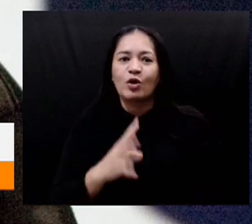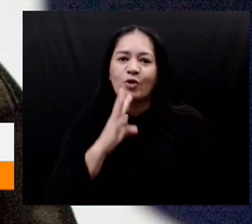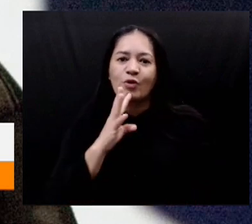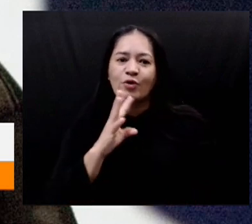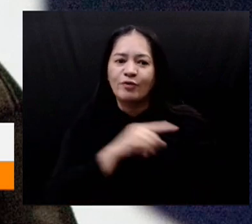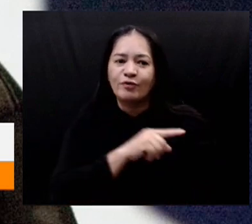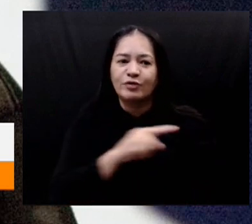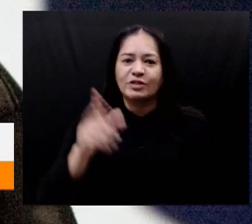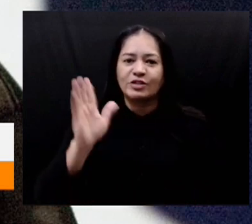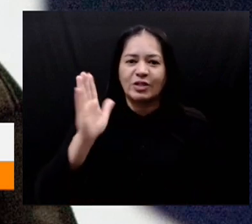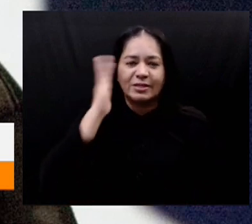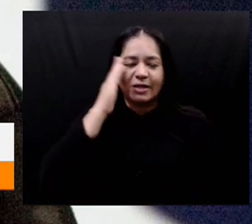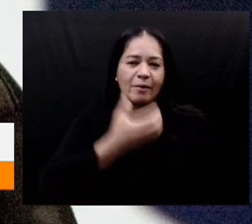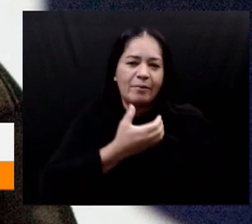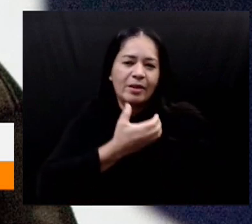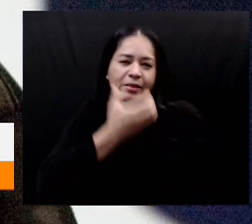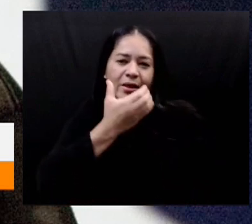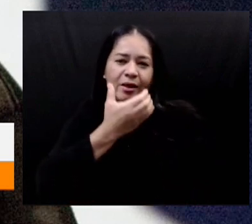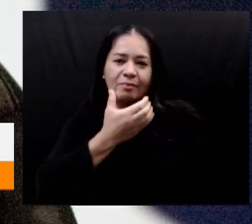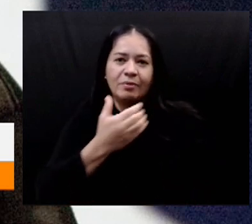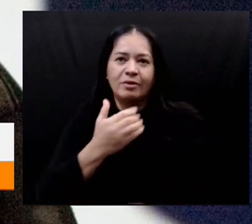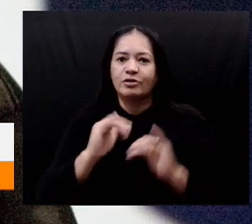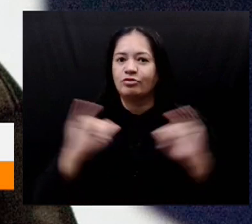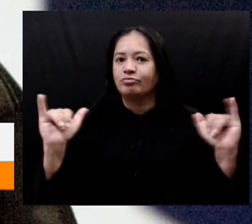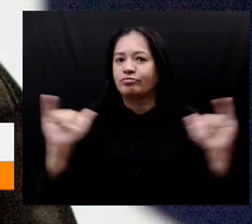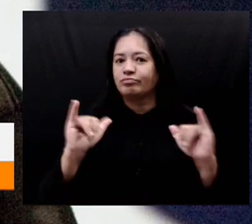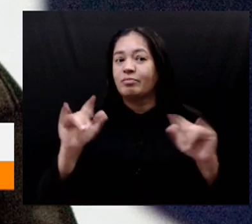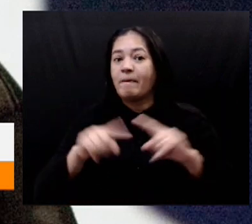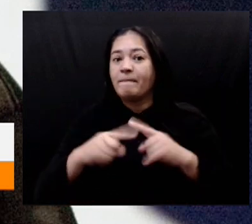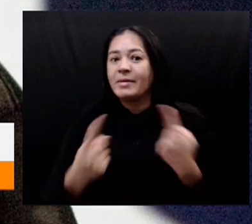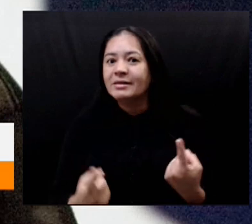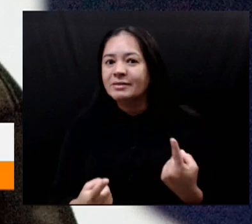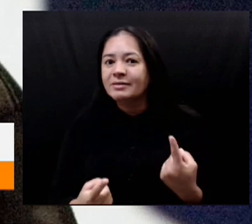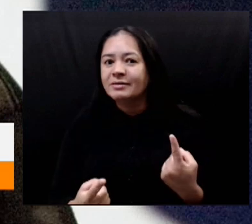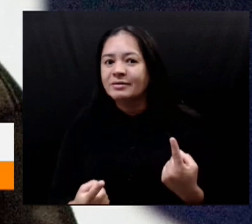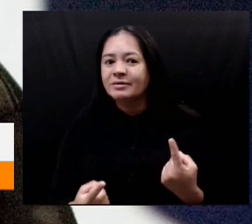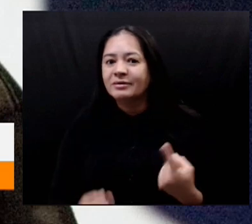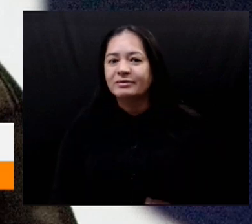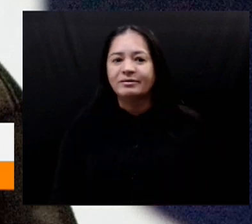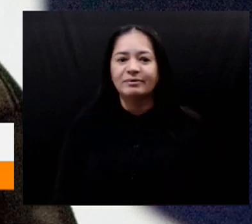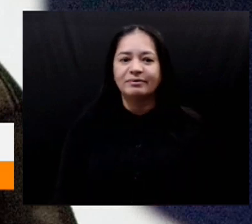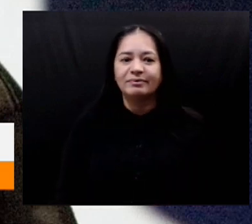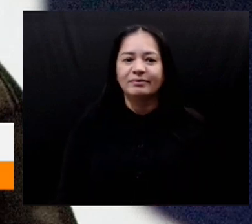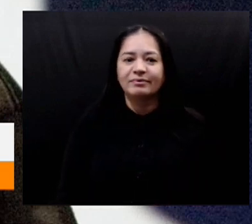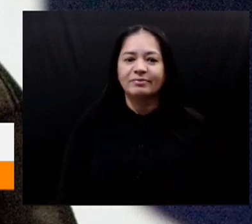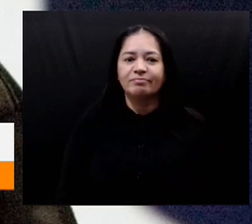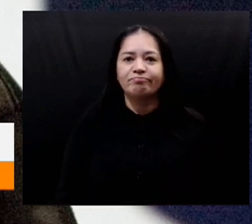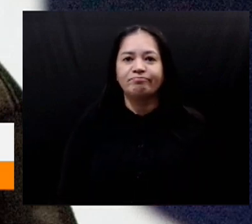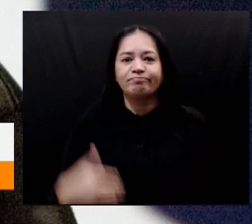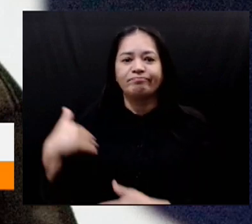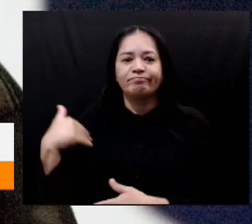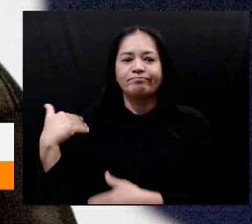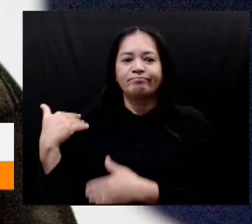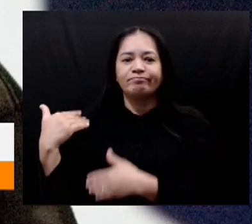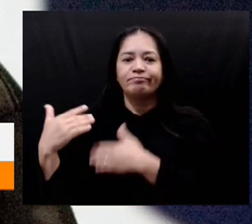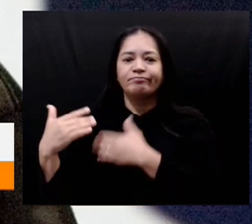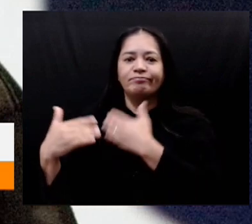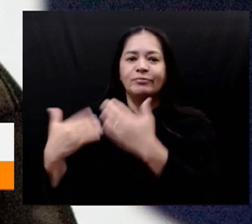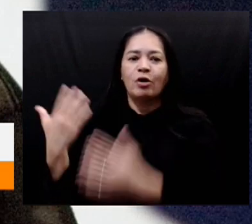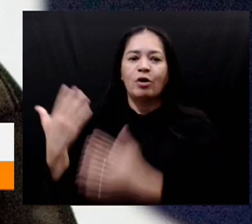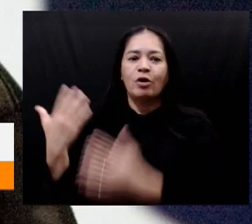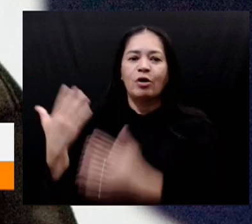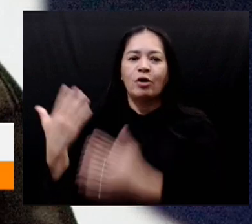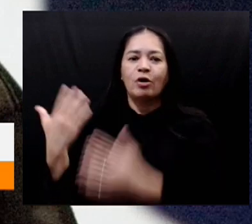maçãzinha, isso é público e notório. Mas um passado repleto de fracassos o Steve Jobs